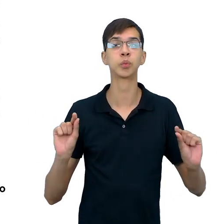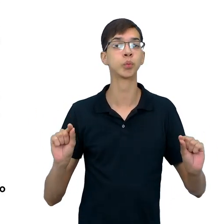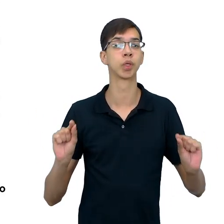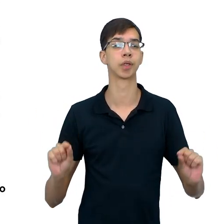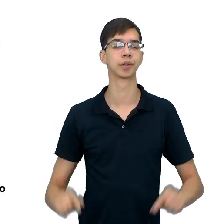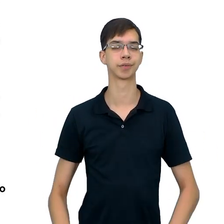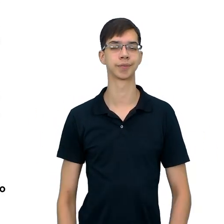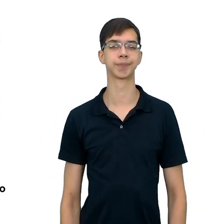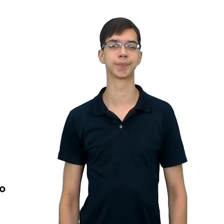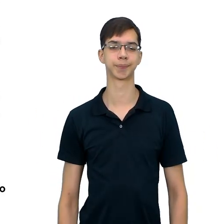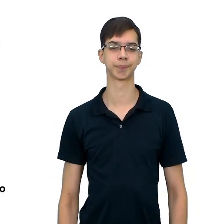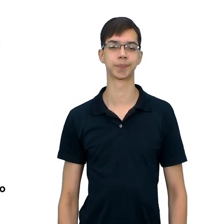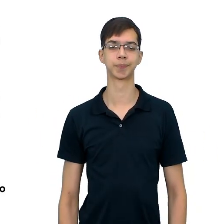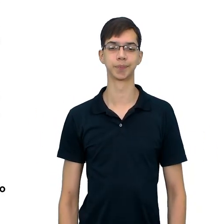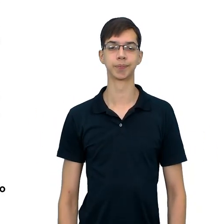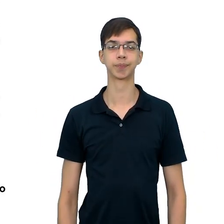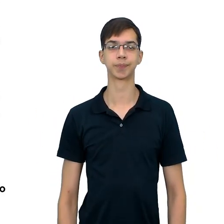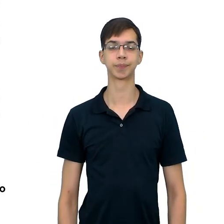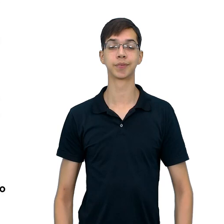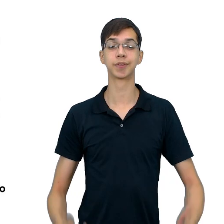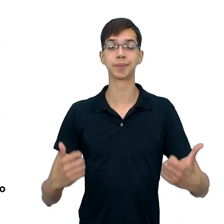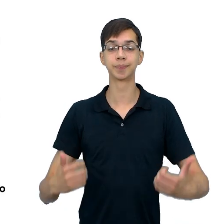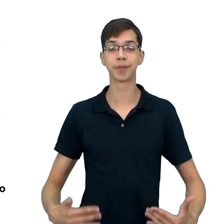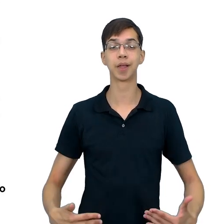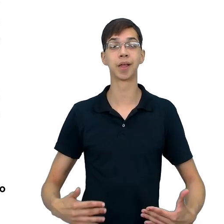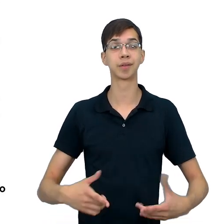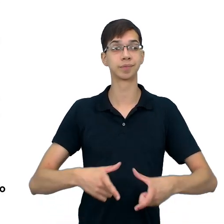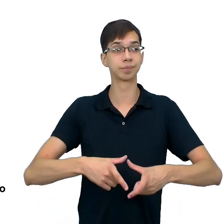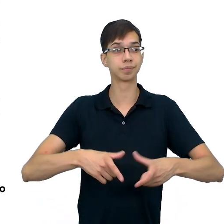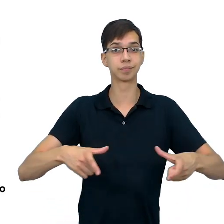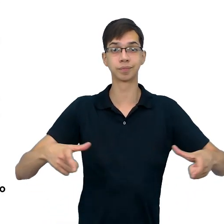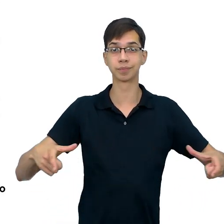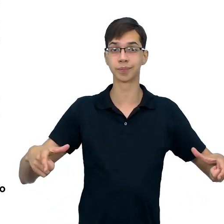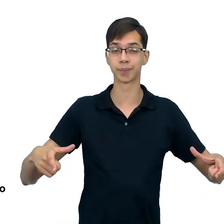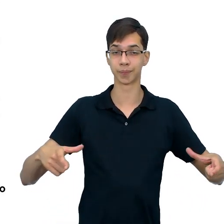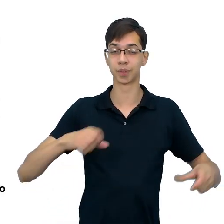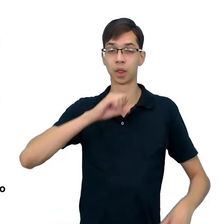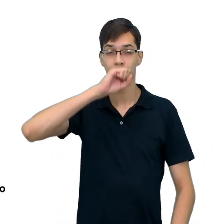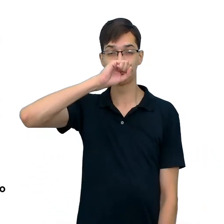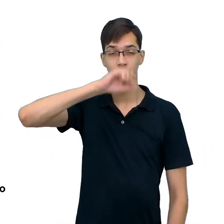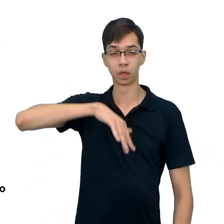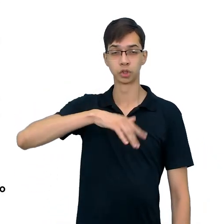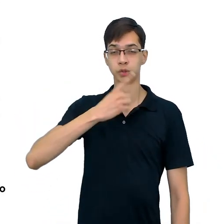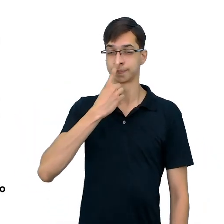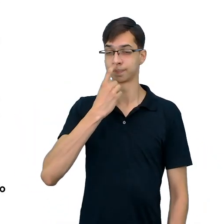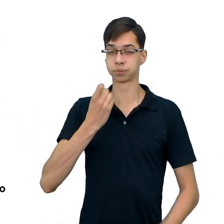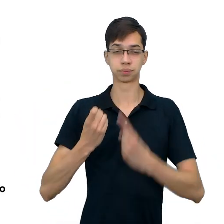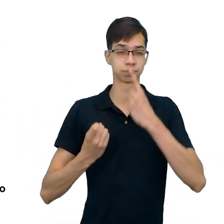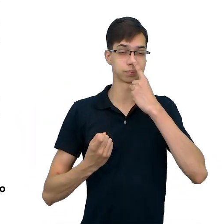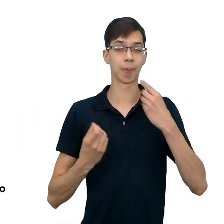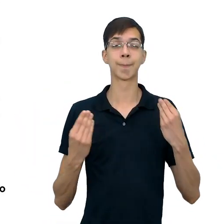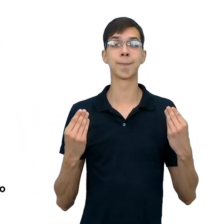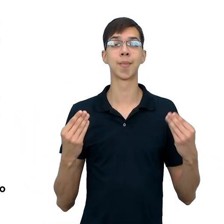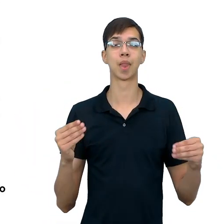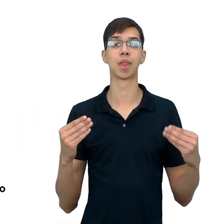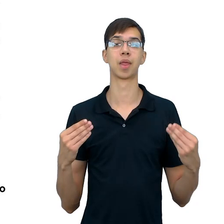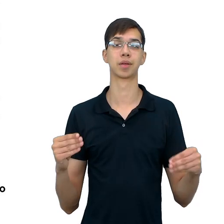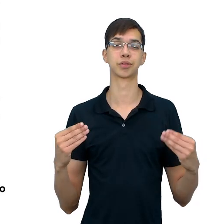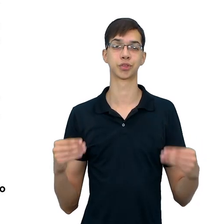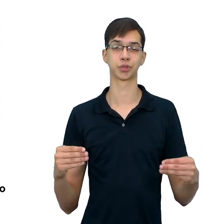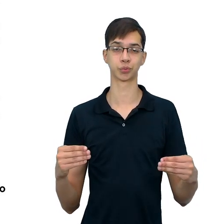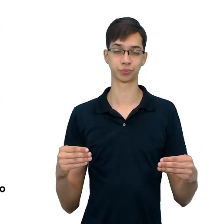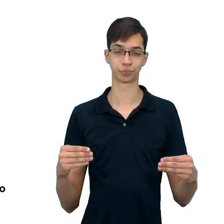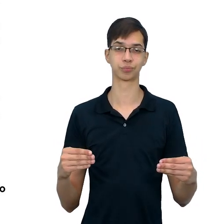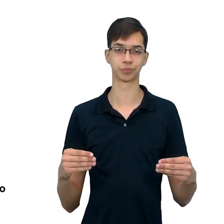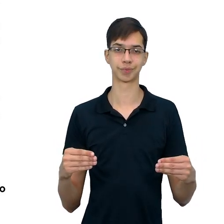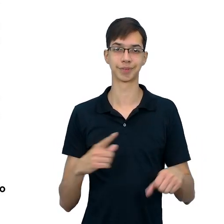aumento do lixo plástico por causa da pandemia do Covid-19, né, pois a população ela passou a